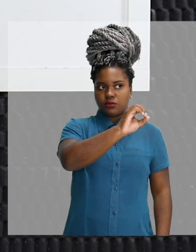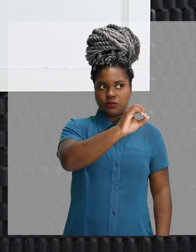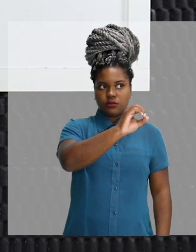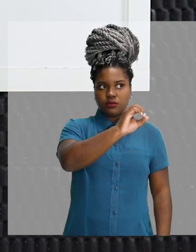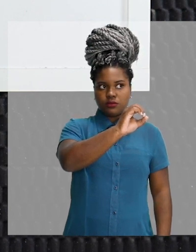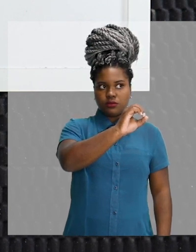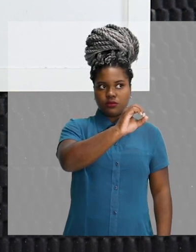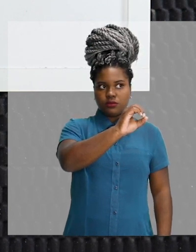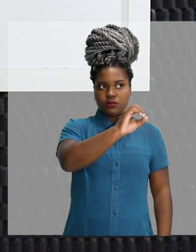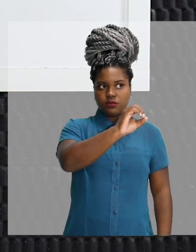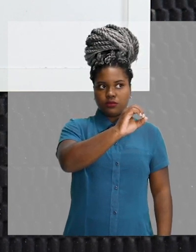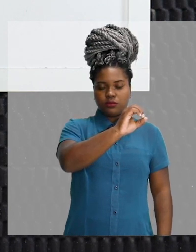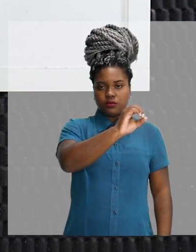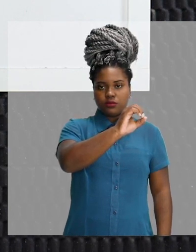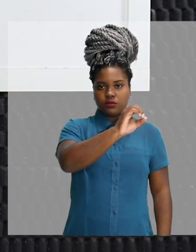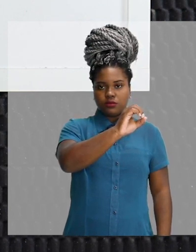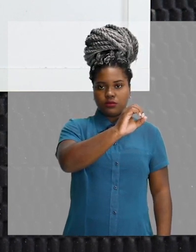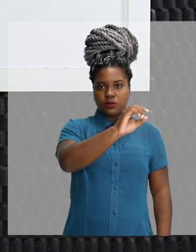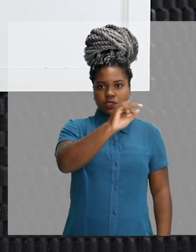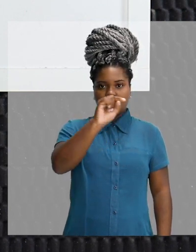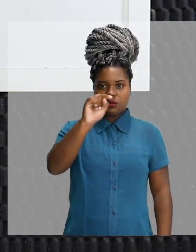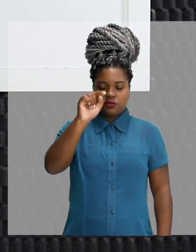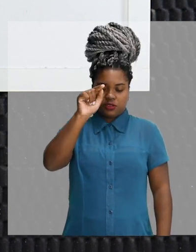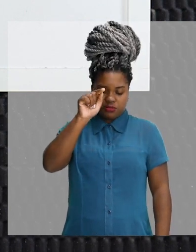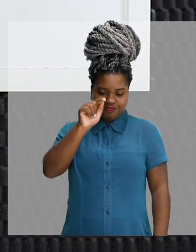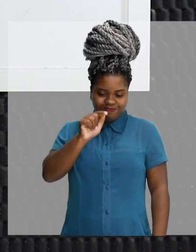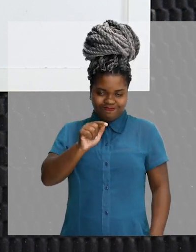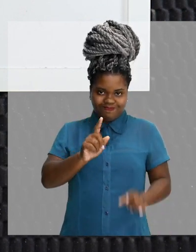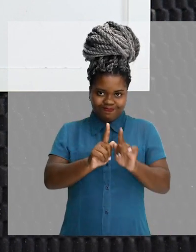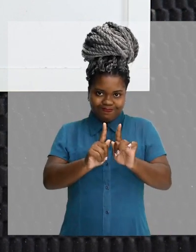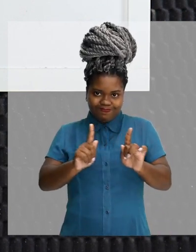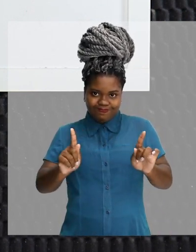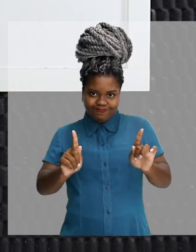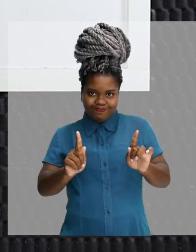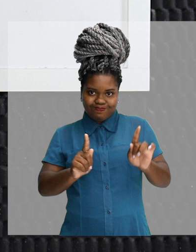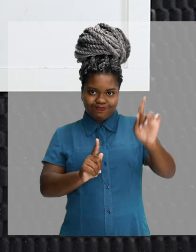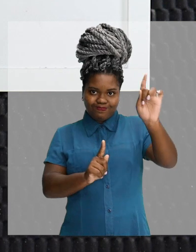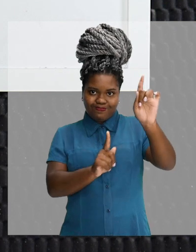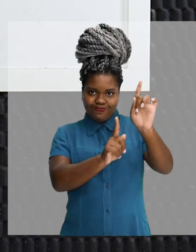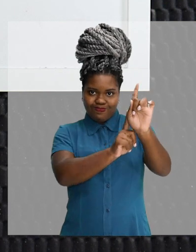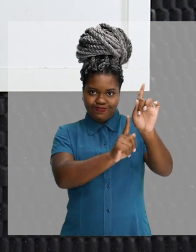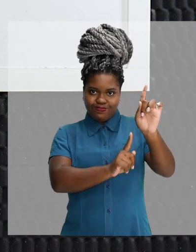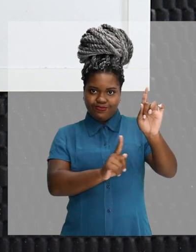Ok? Então, o primeiro ponto aqui do tempo é o 10 segundos.